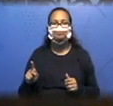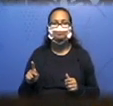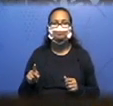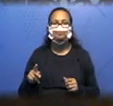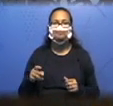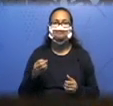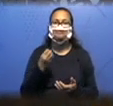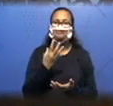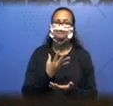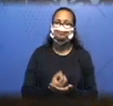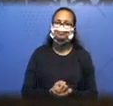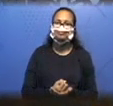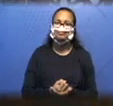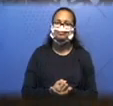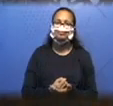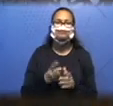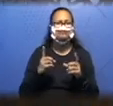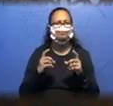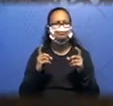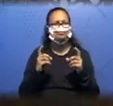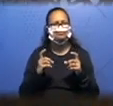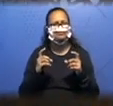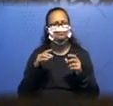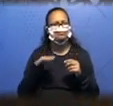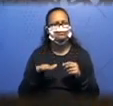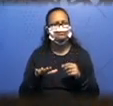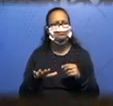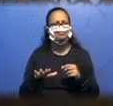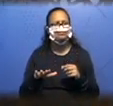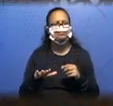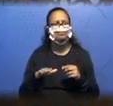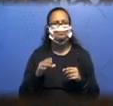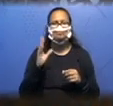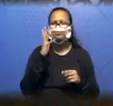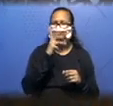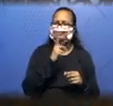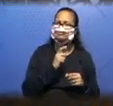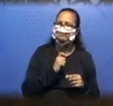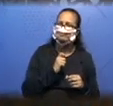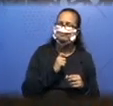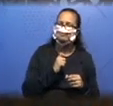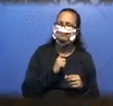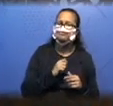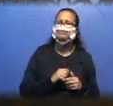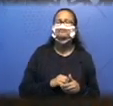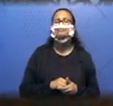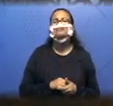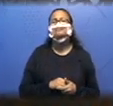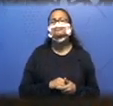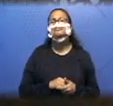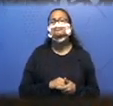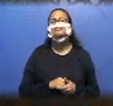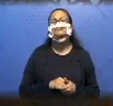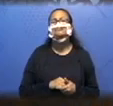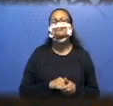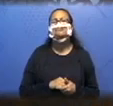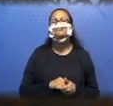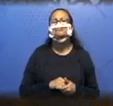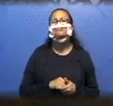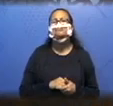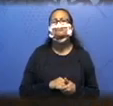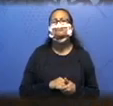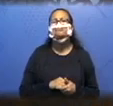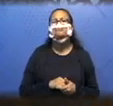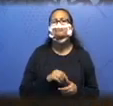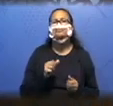lá no aplicativo, tirando fotos bonitas, nítidas, tá? Para a gente poder dar um retorno da devolutiva